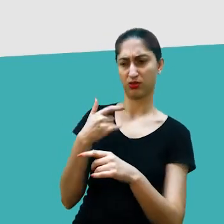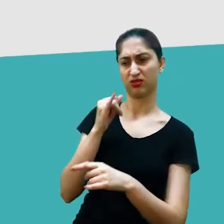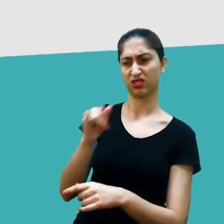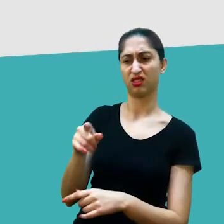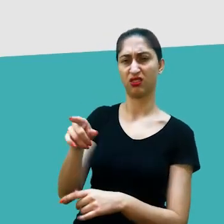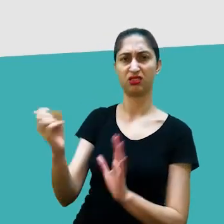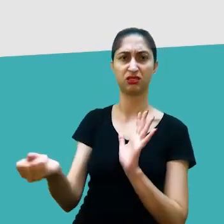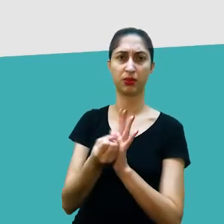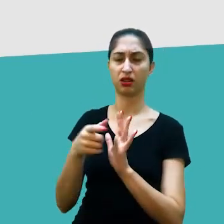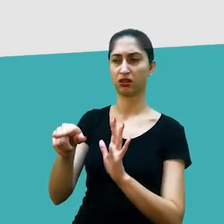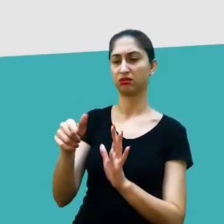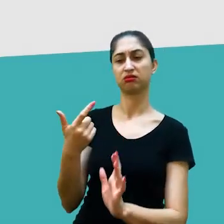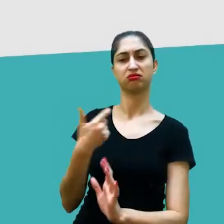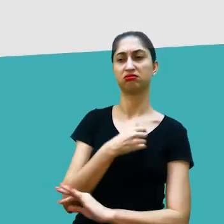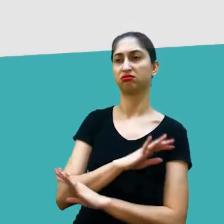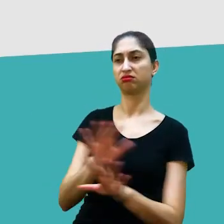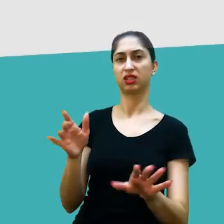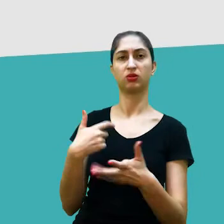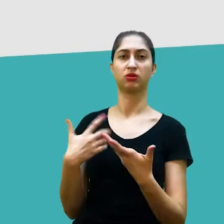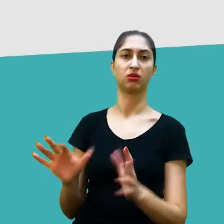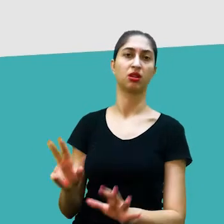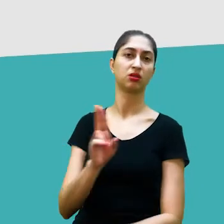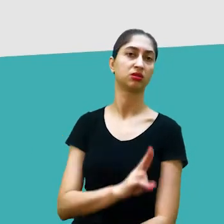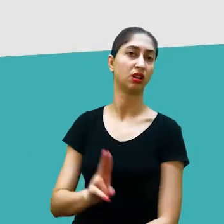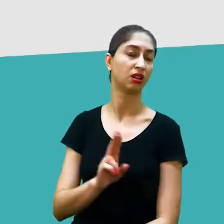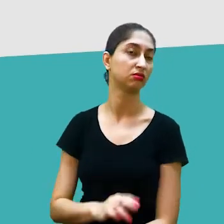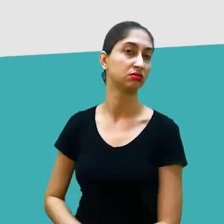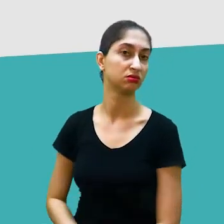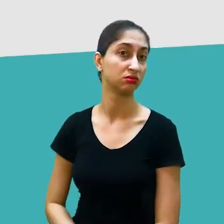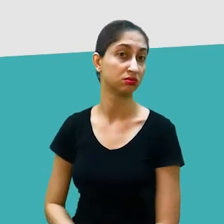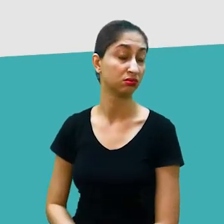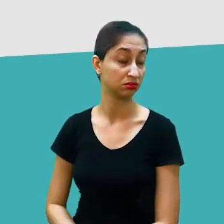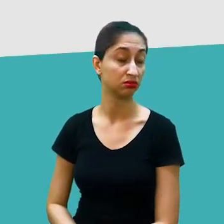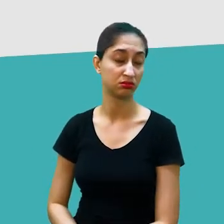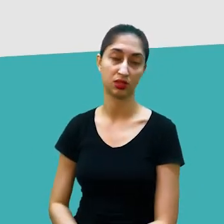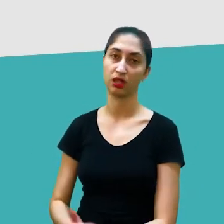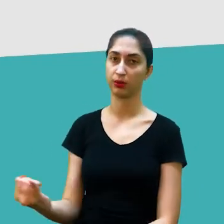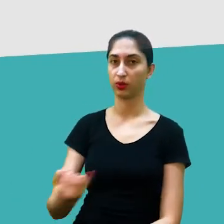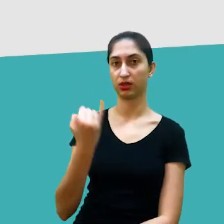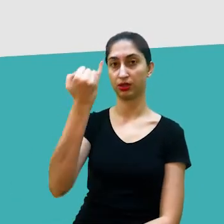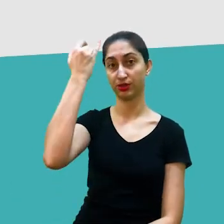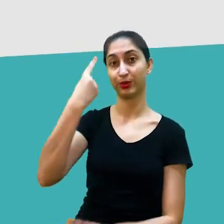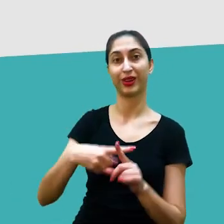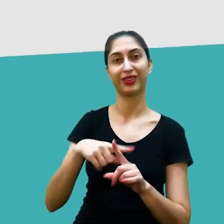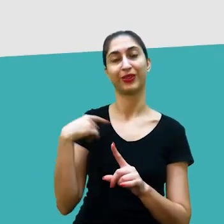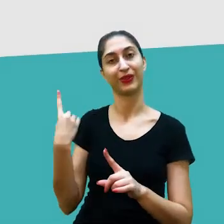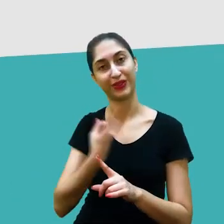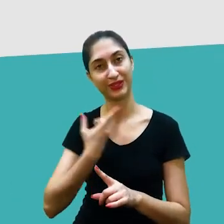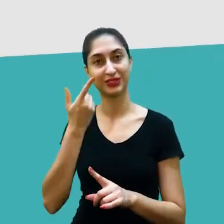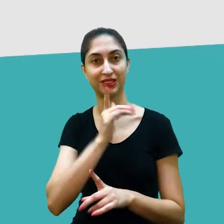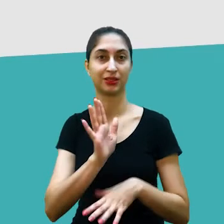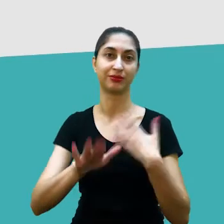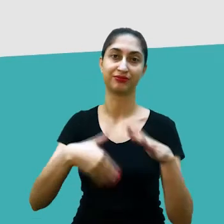essa marca realmente não entrega o que ela diz. É muito importante isso, porque só assim a gente vai ter um